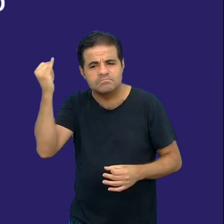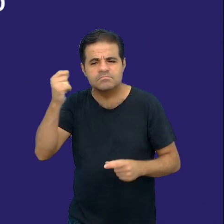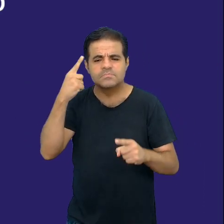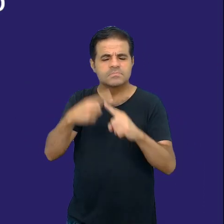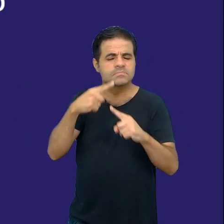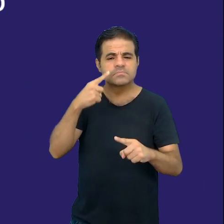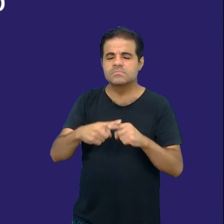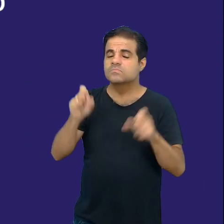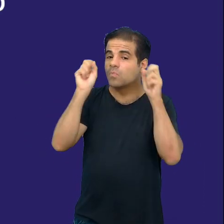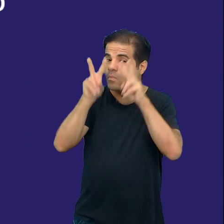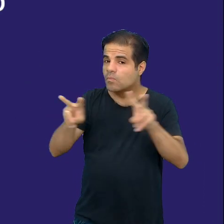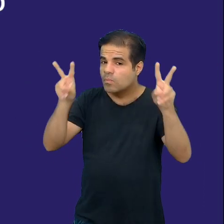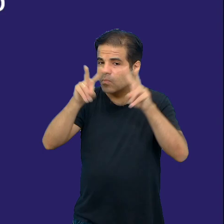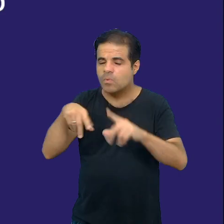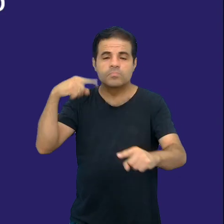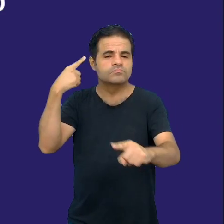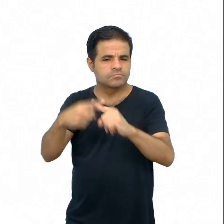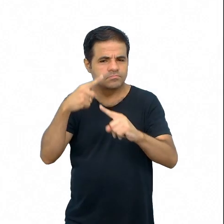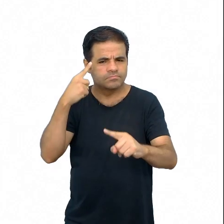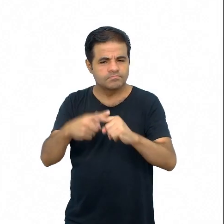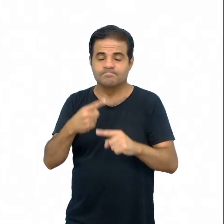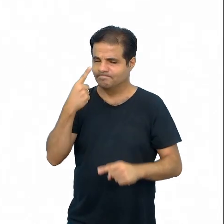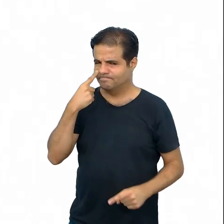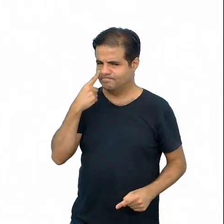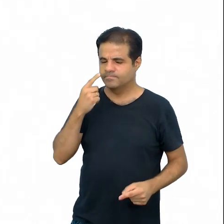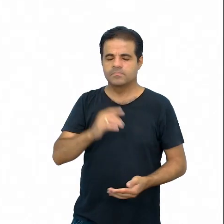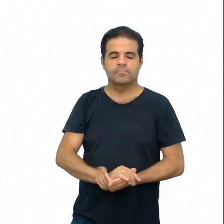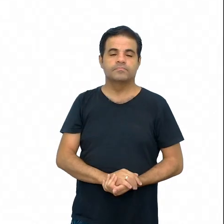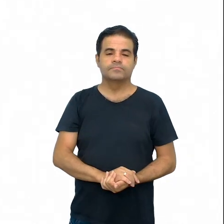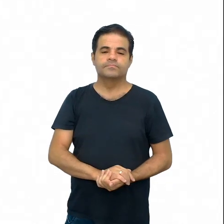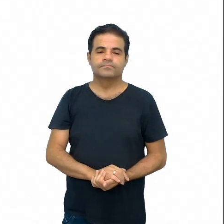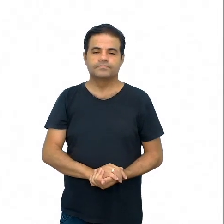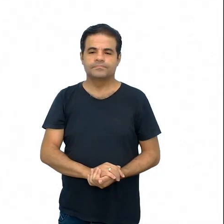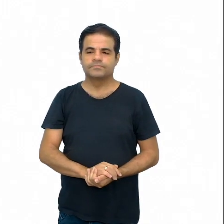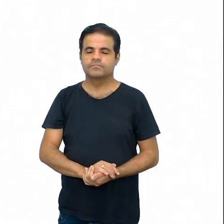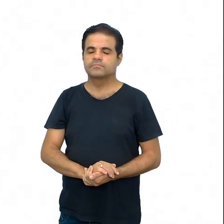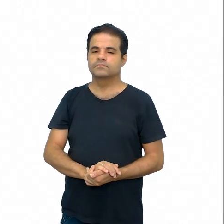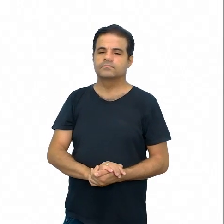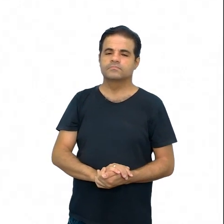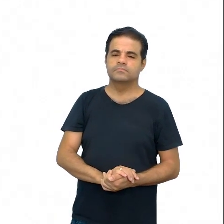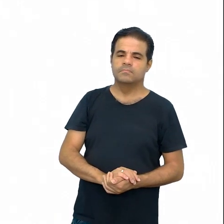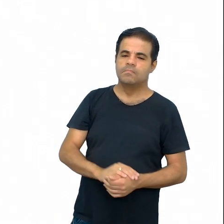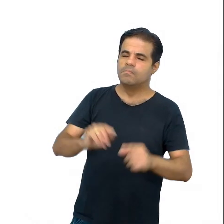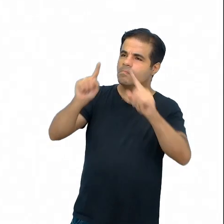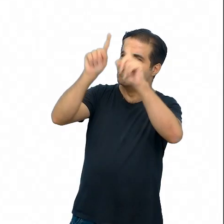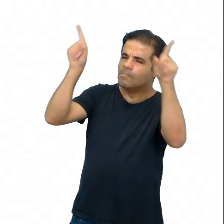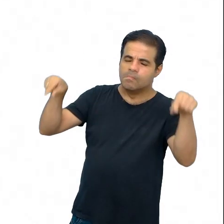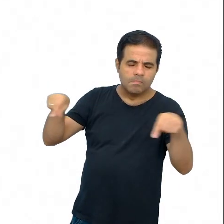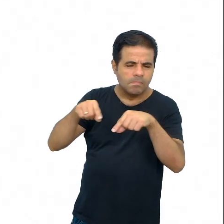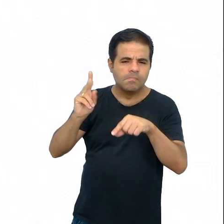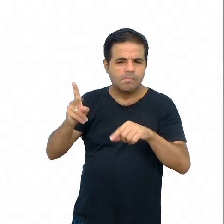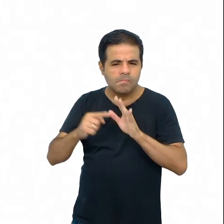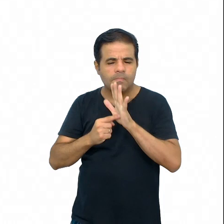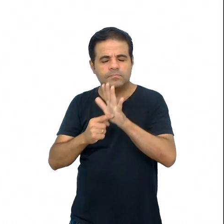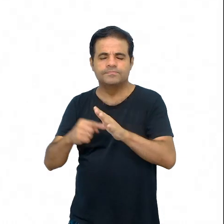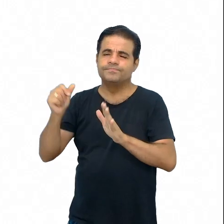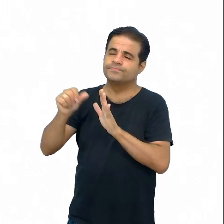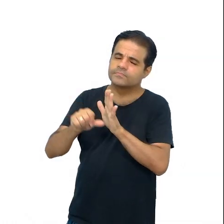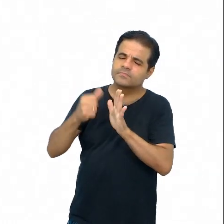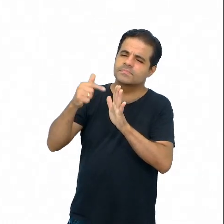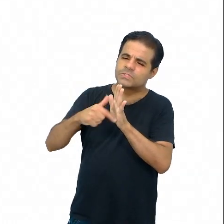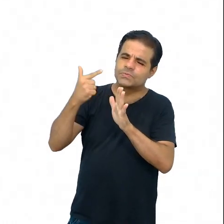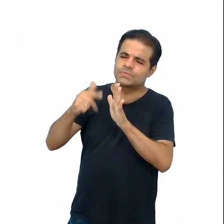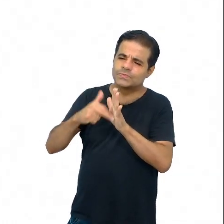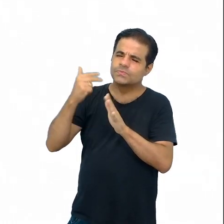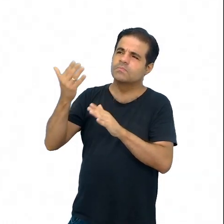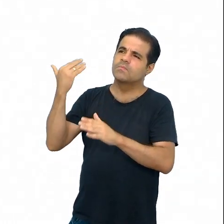vamos aqui visualizar por quê. Vamos ver aqui. Esse quadro eu sempre faço e sempre apresentei, né, desde as nossas